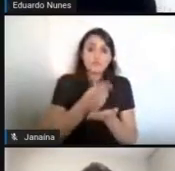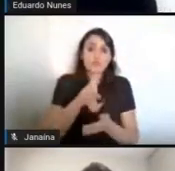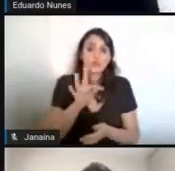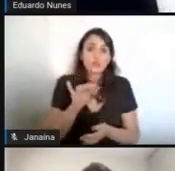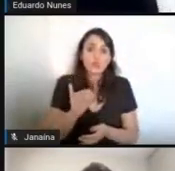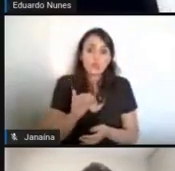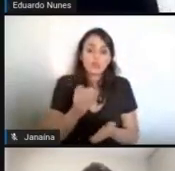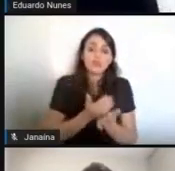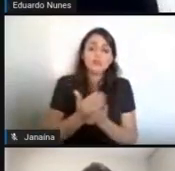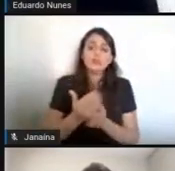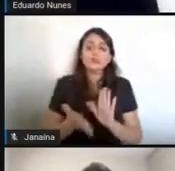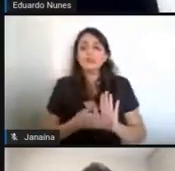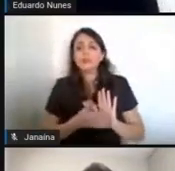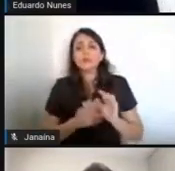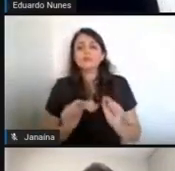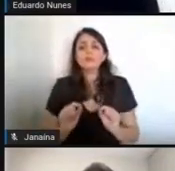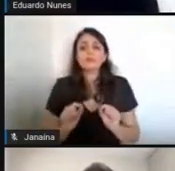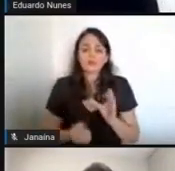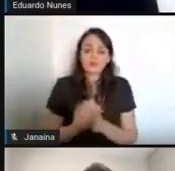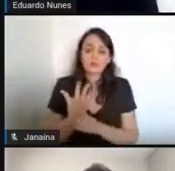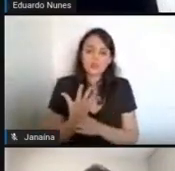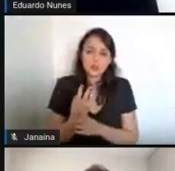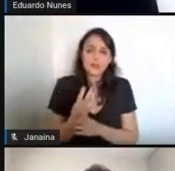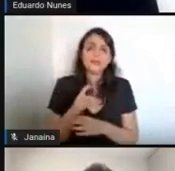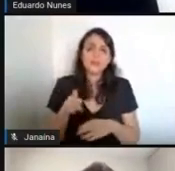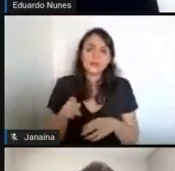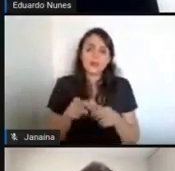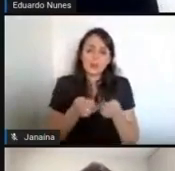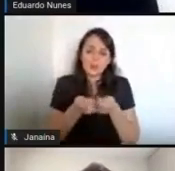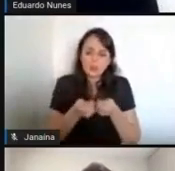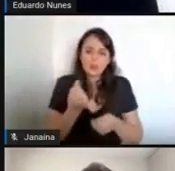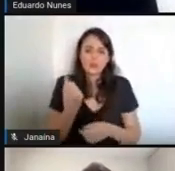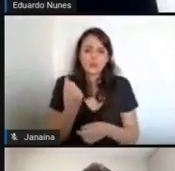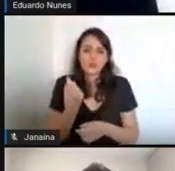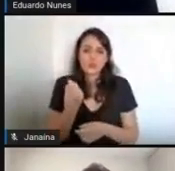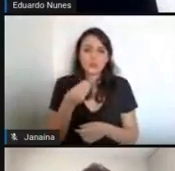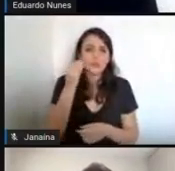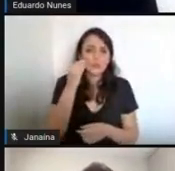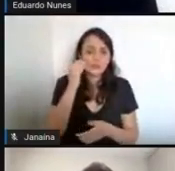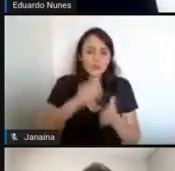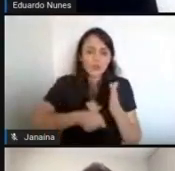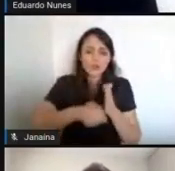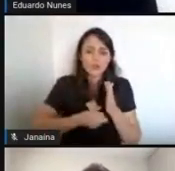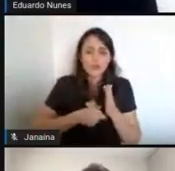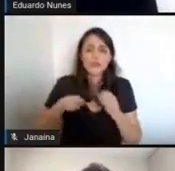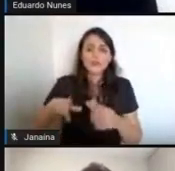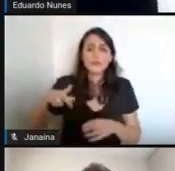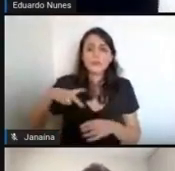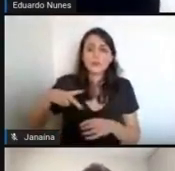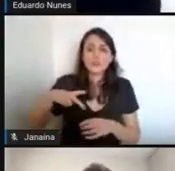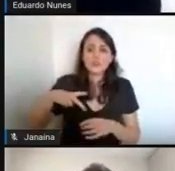proposta, né, para que a gente tenha uma regulação única, para que seja feita contratualização dos leitos do setor privado, e o setor